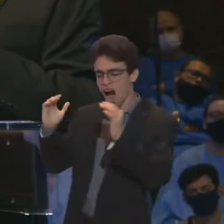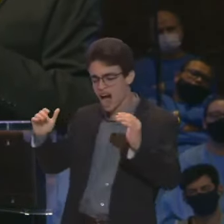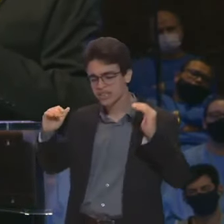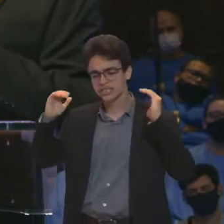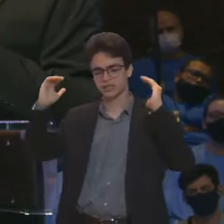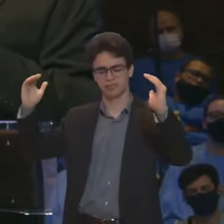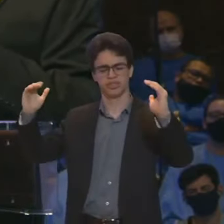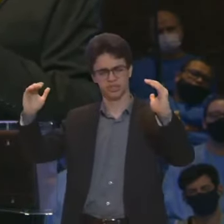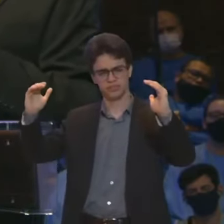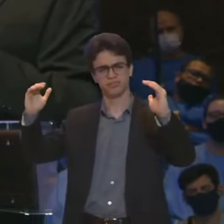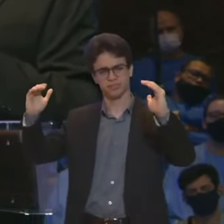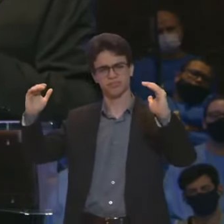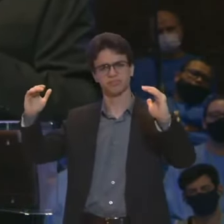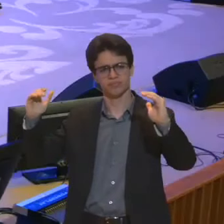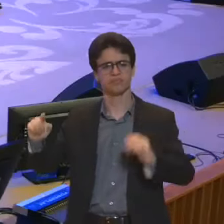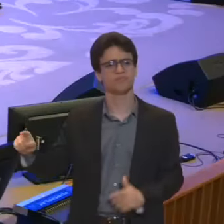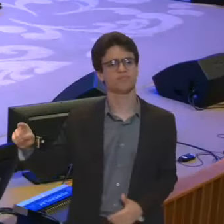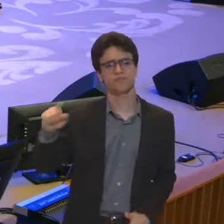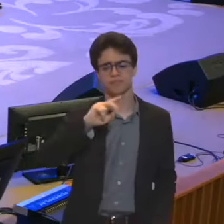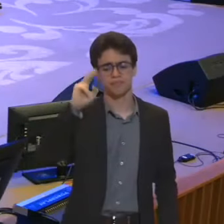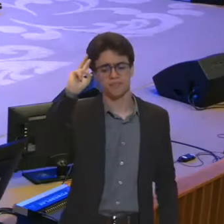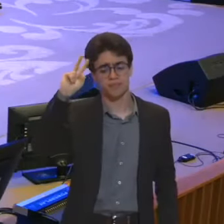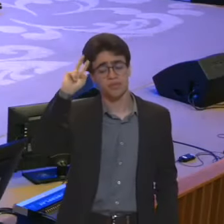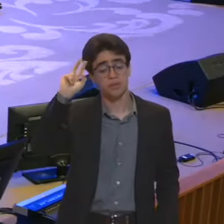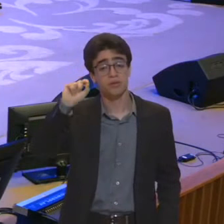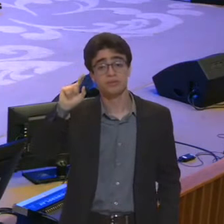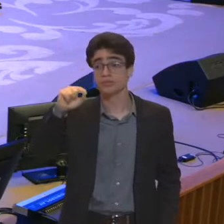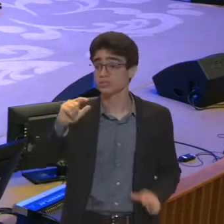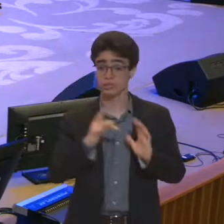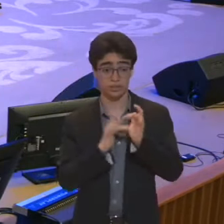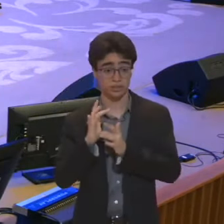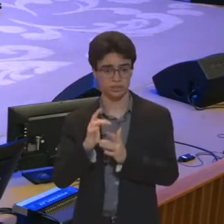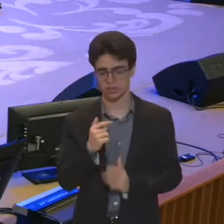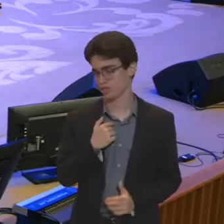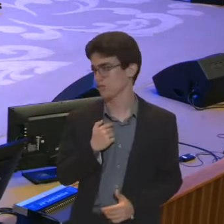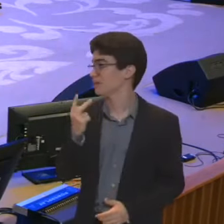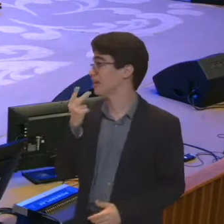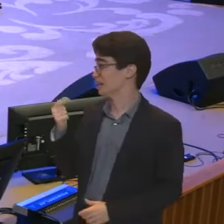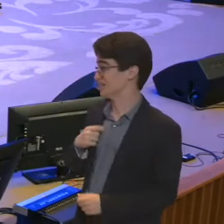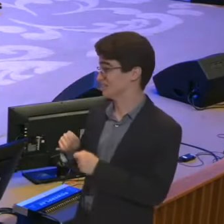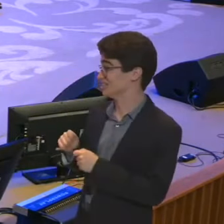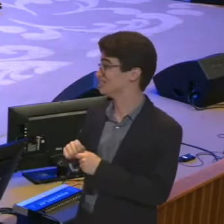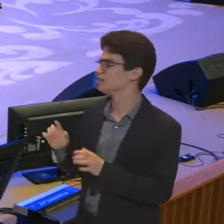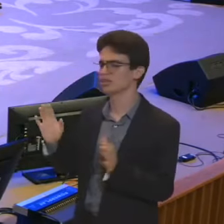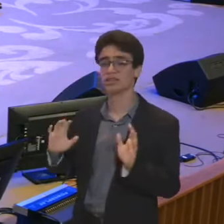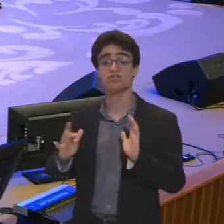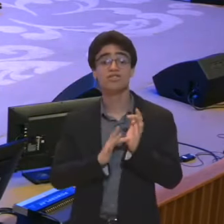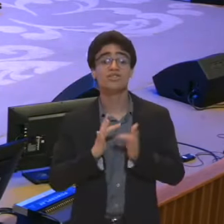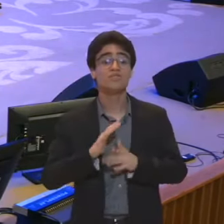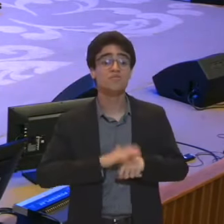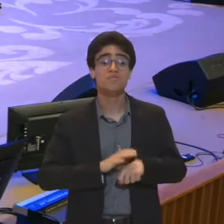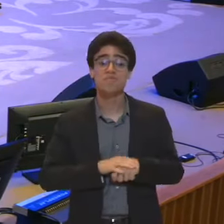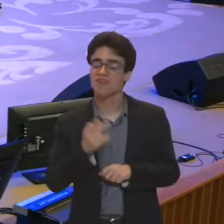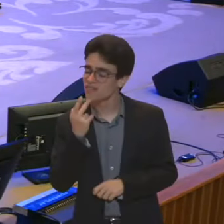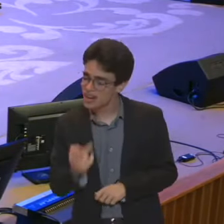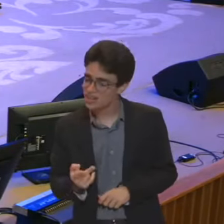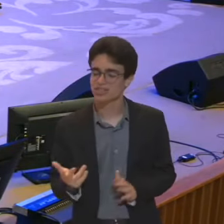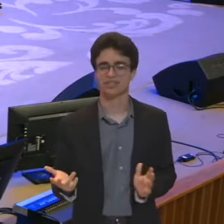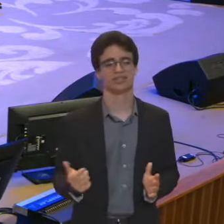coisas. Quem vai lembrar que você fez isso aí é Ele, não é você, nem eu. Então tem a motivação